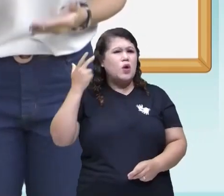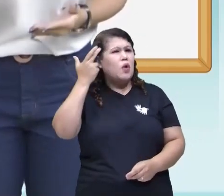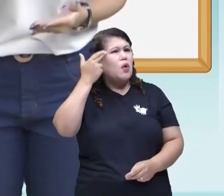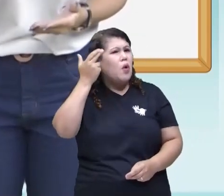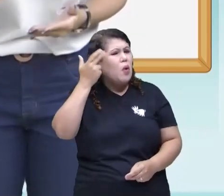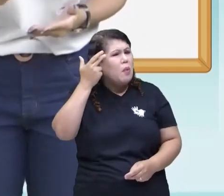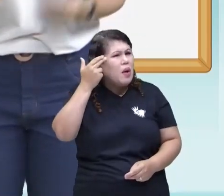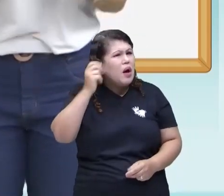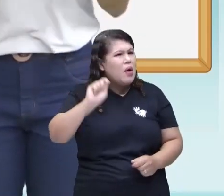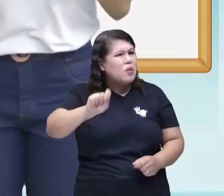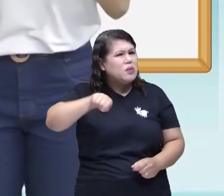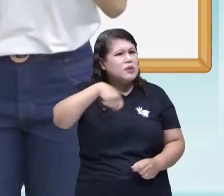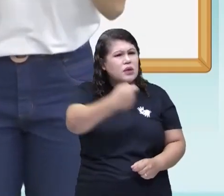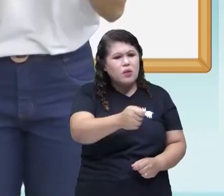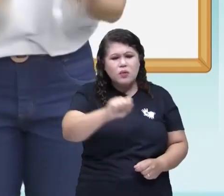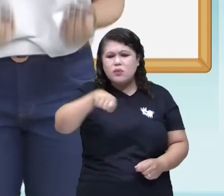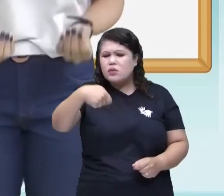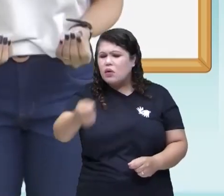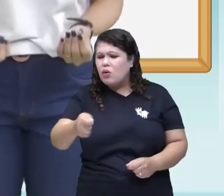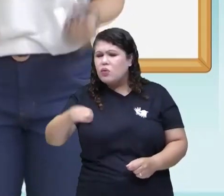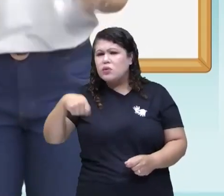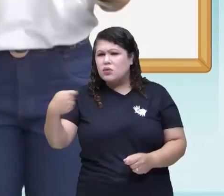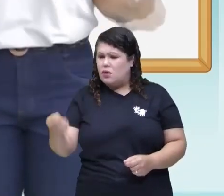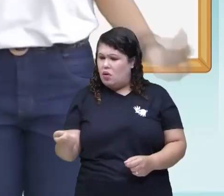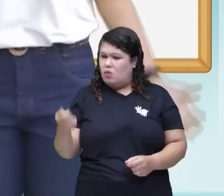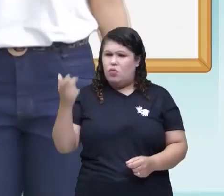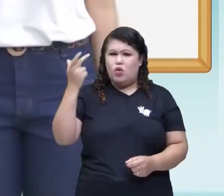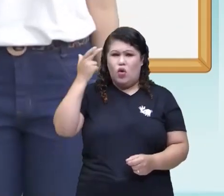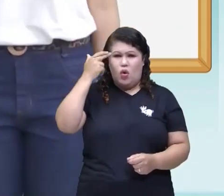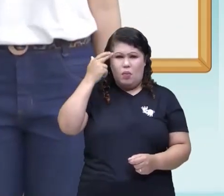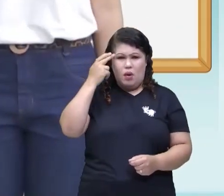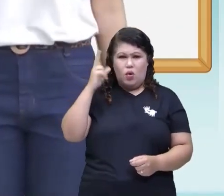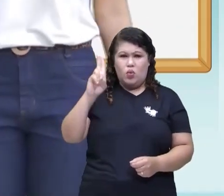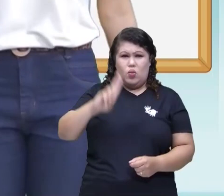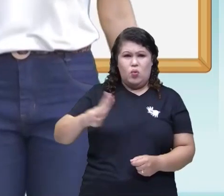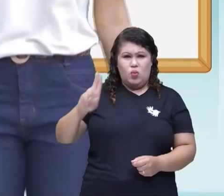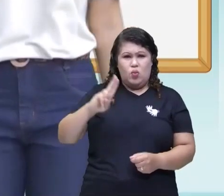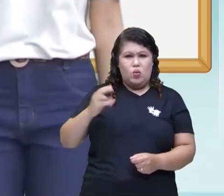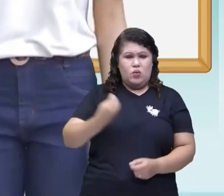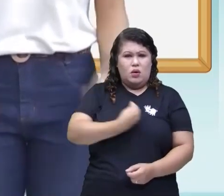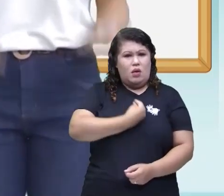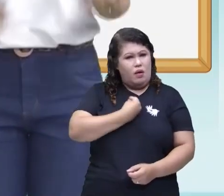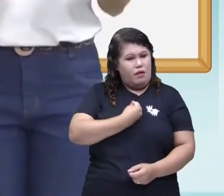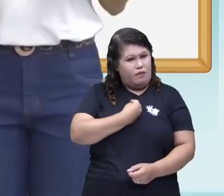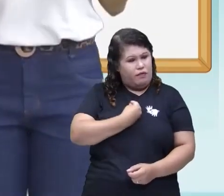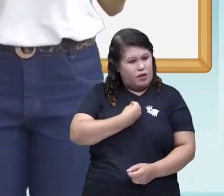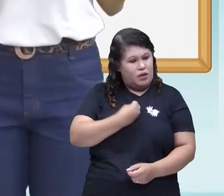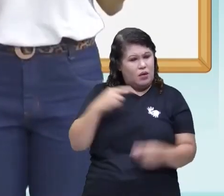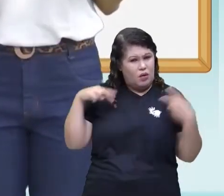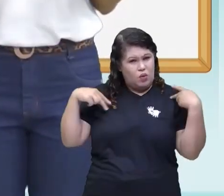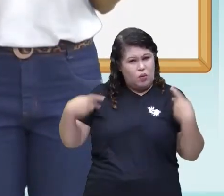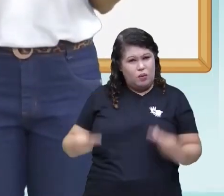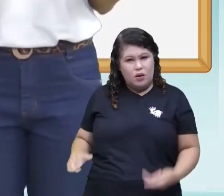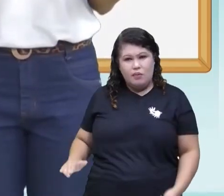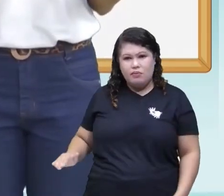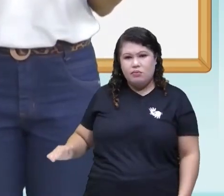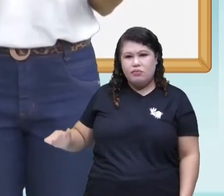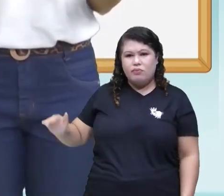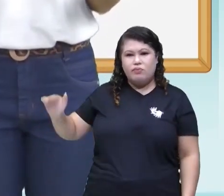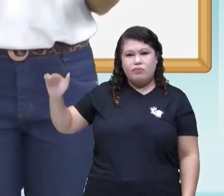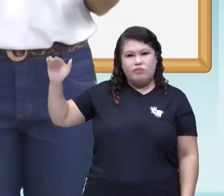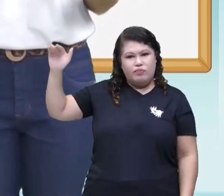muito bem empregada, muito bem usada nas nossas fases do nosso crescimento como ser